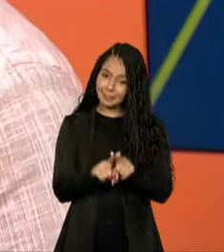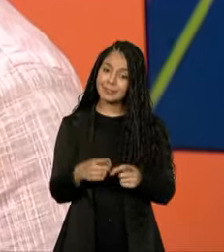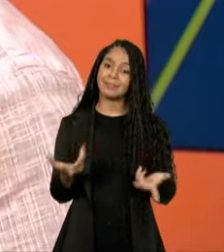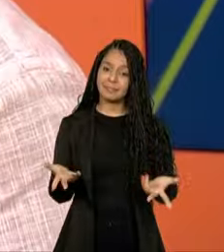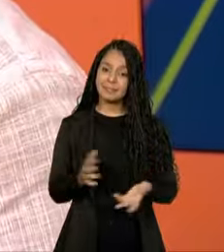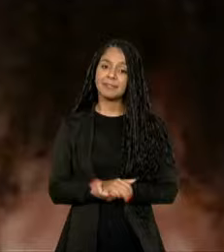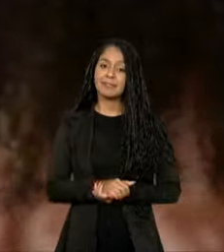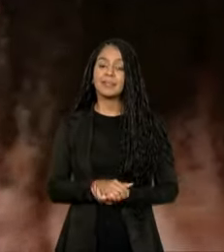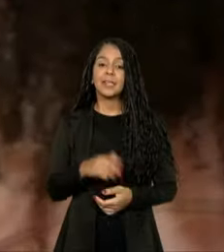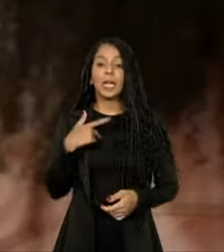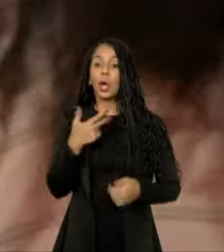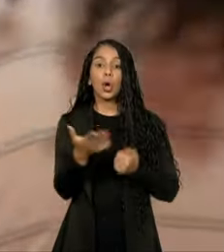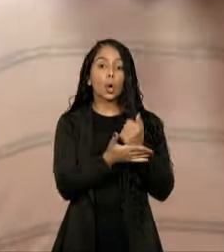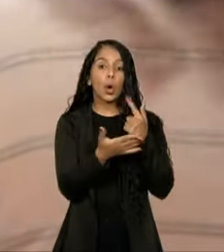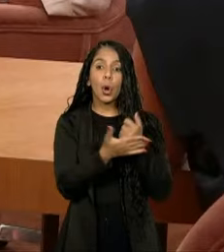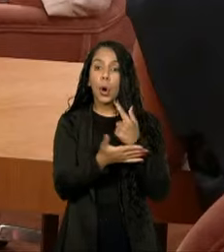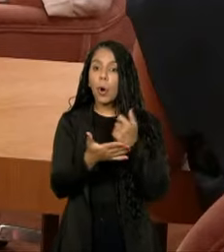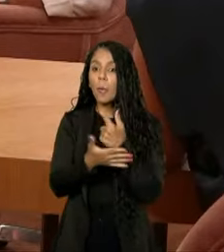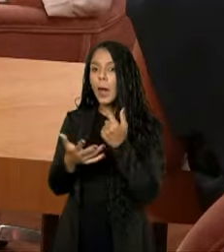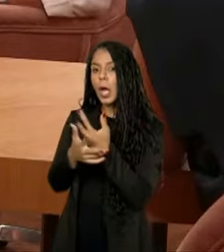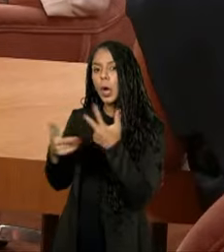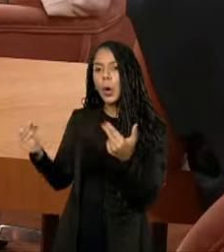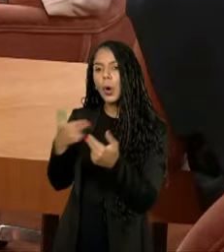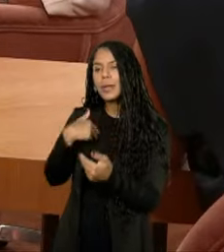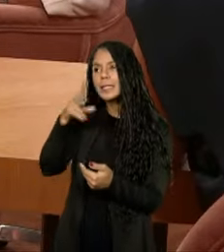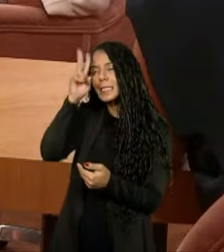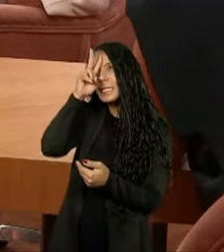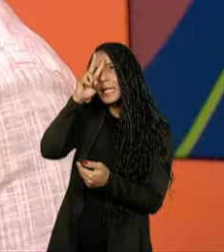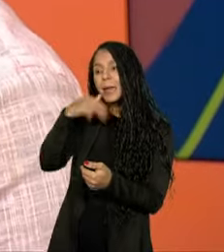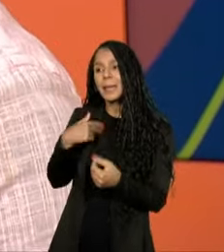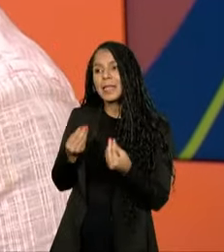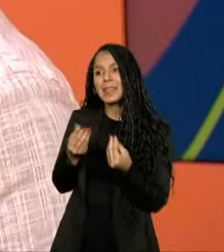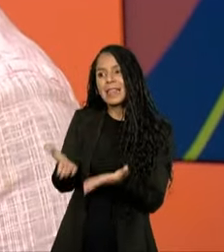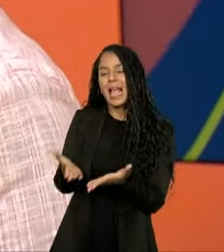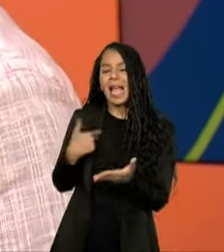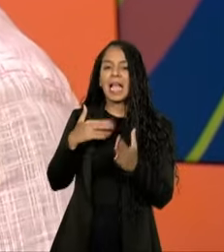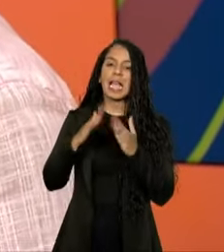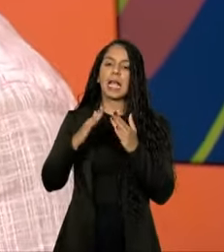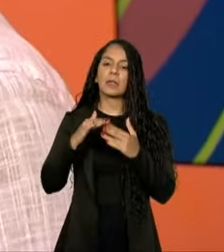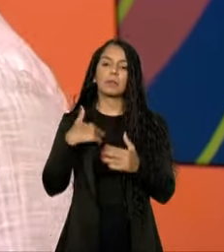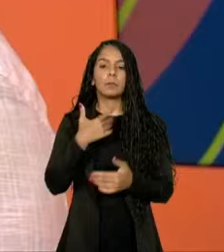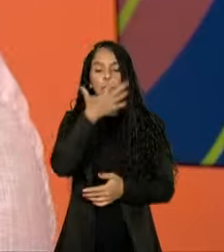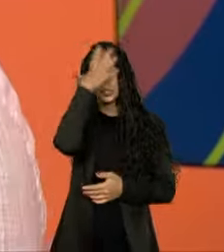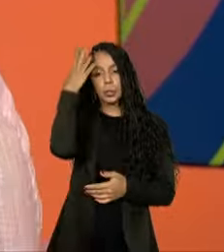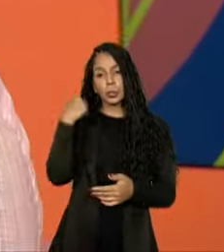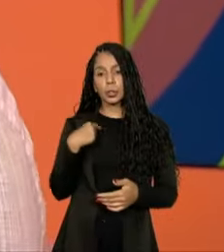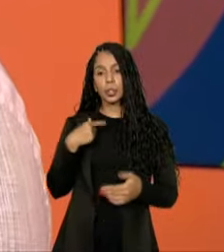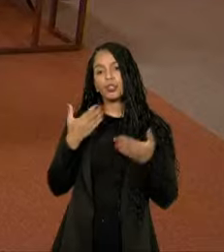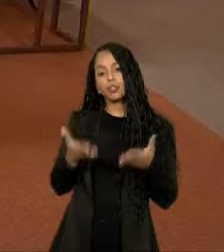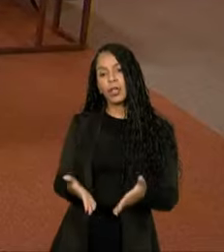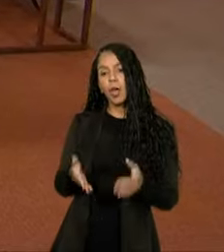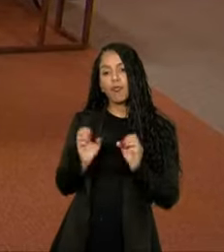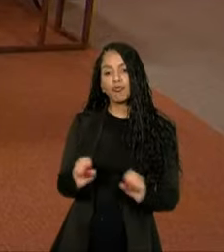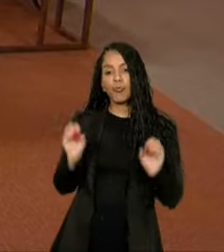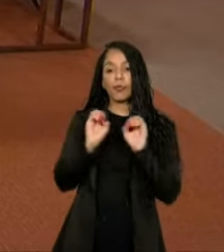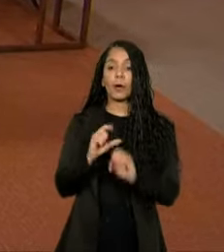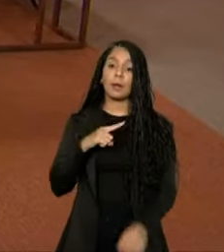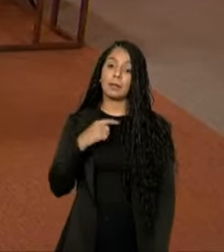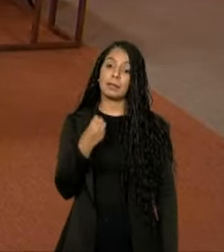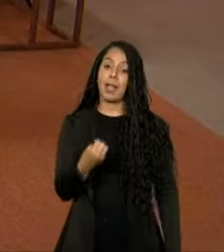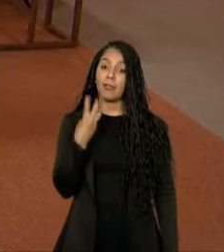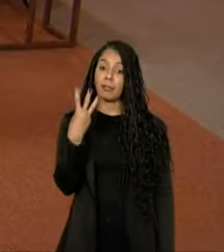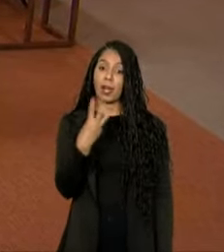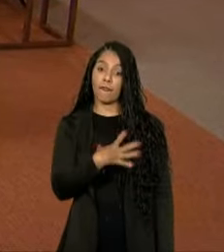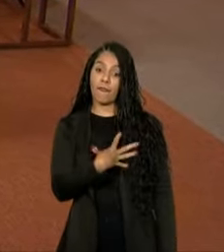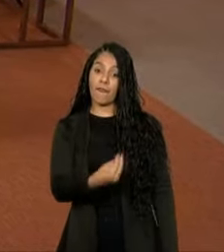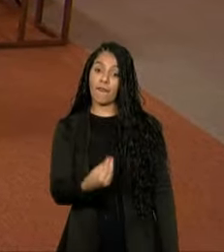estresse a lembrancinha. Eu tinha que comprar várias lembrancinhas e guardar em casa para não correr o risco de esquecer a lembrancinha. De chegar sem a lembrancinha. E a gente com três. Aí